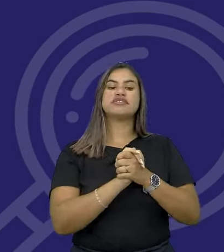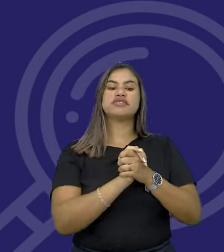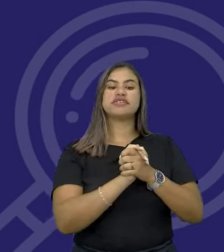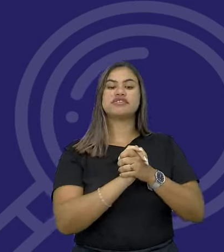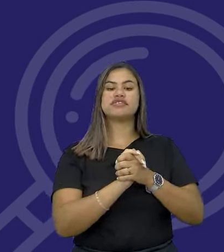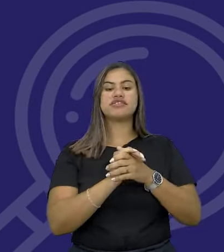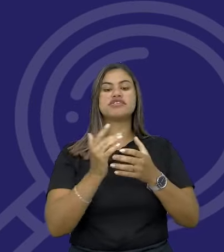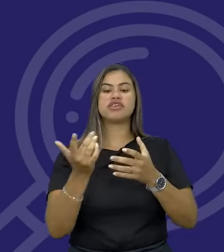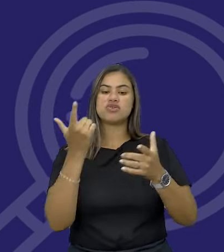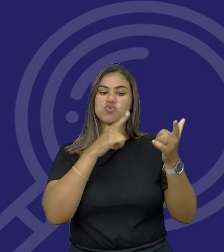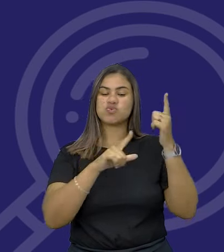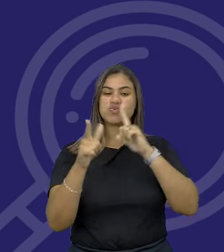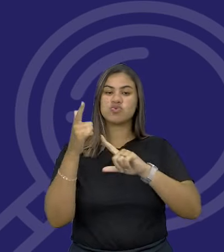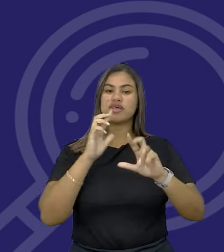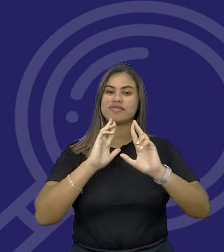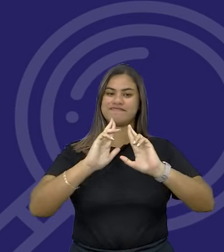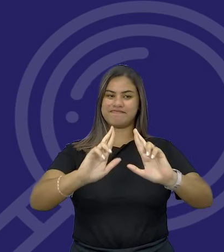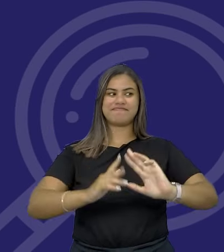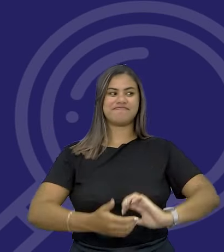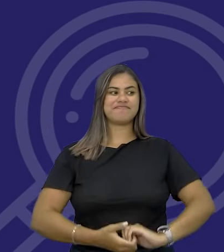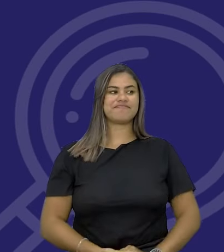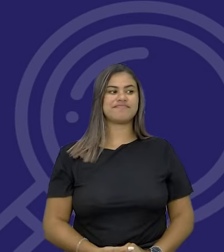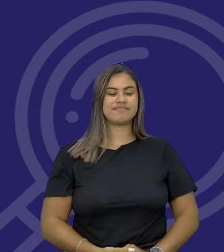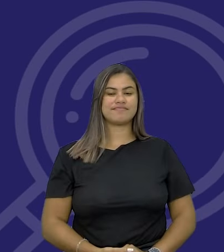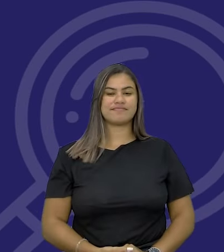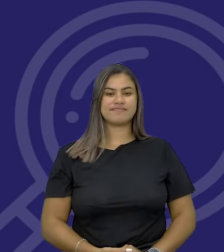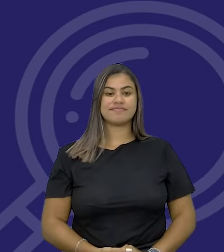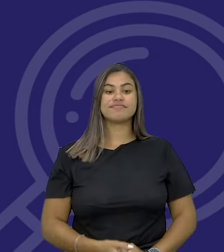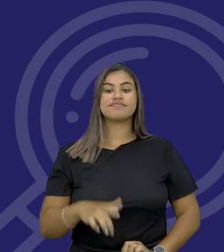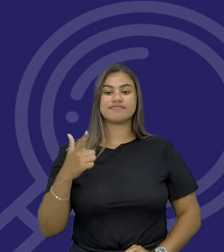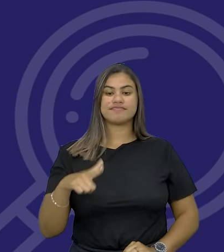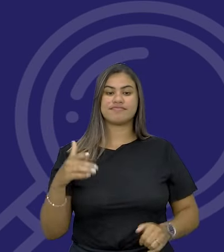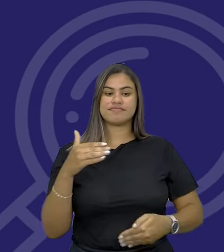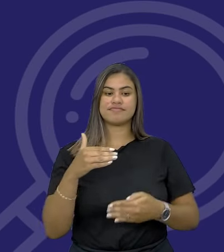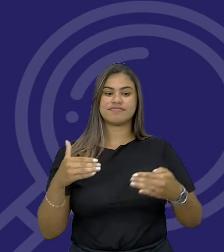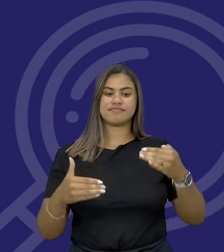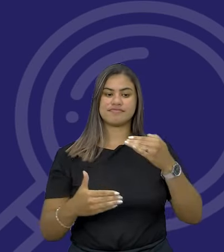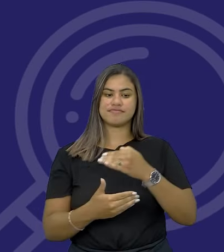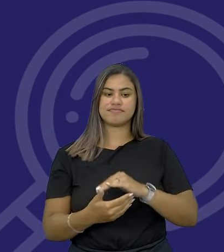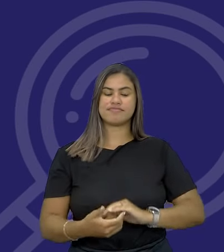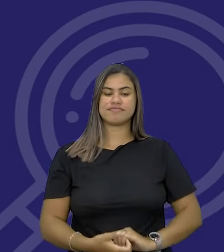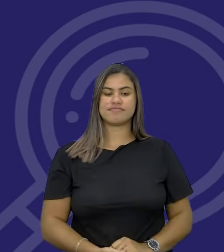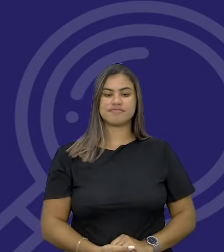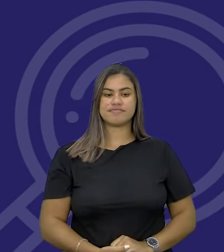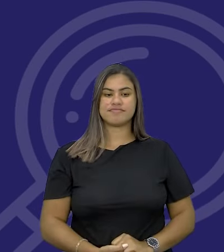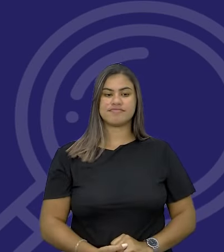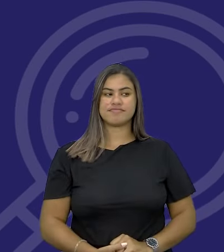para solucionar o problema. Próximo slide vai falar